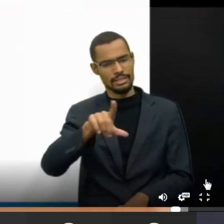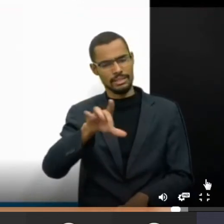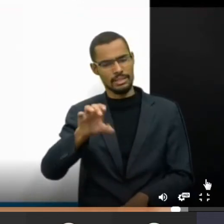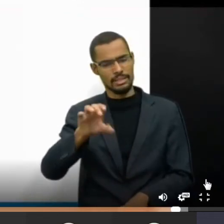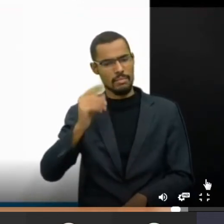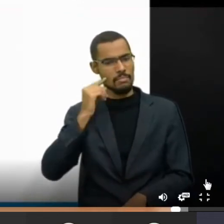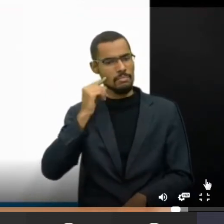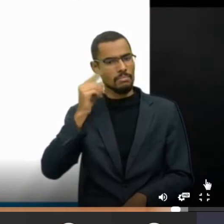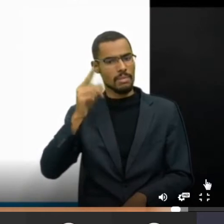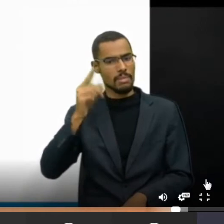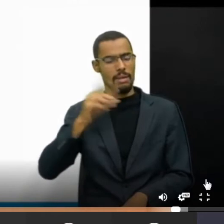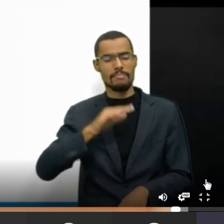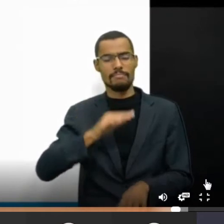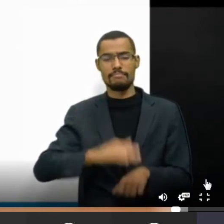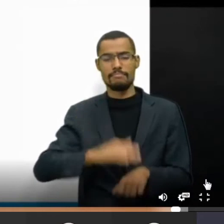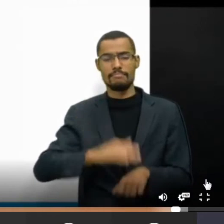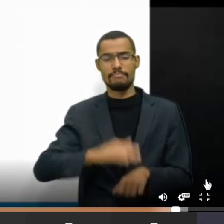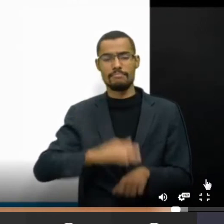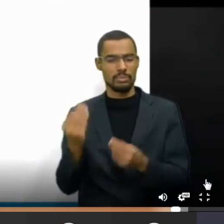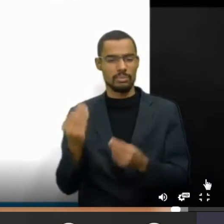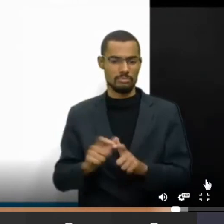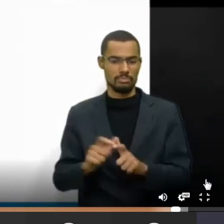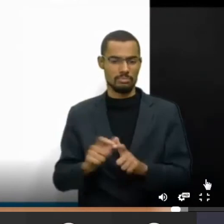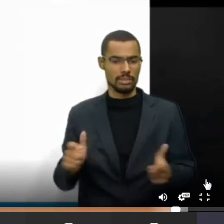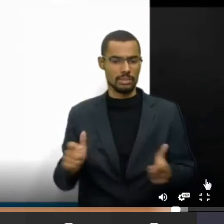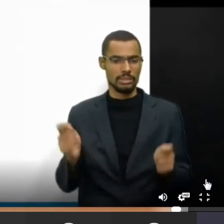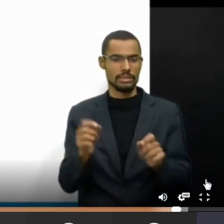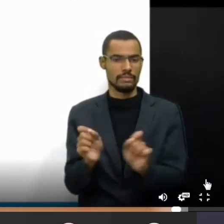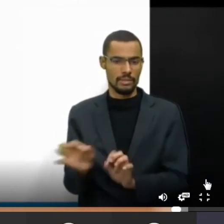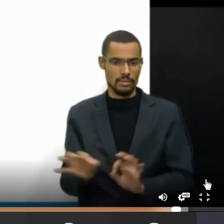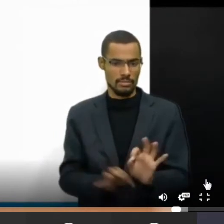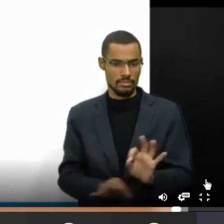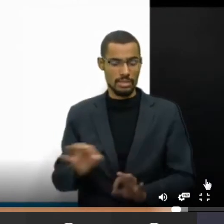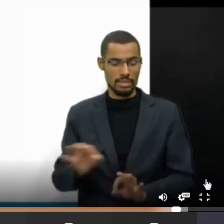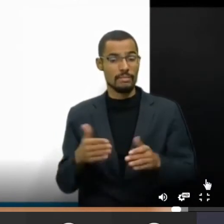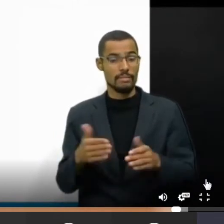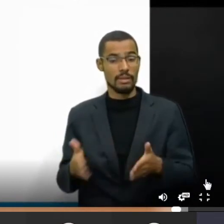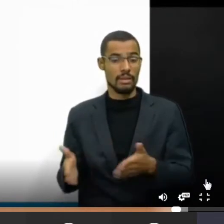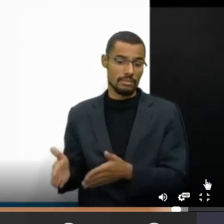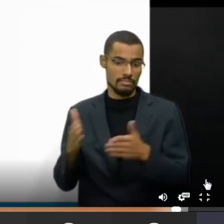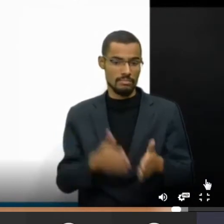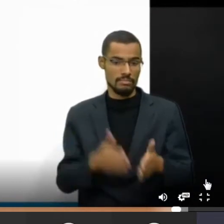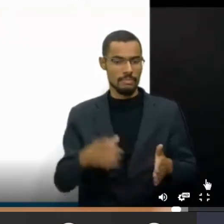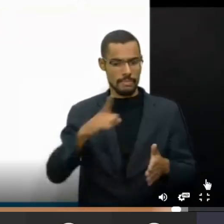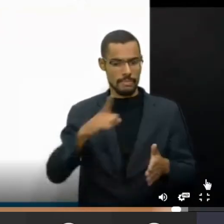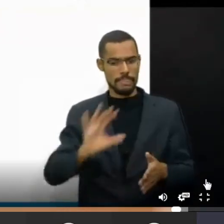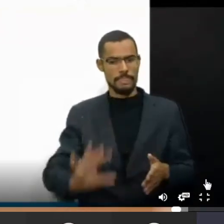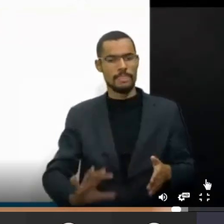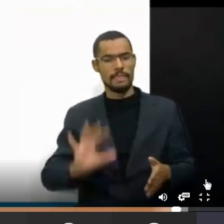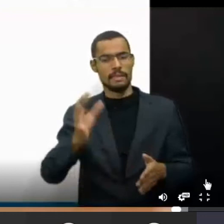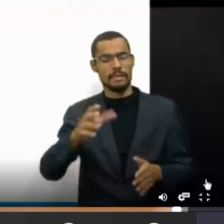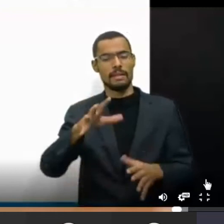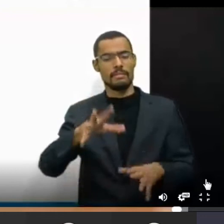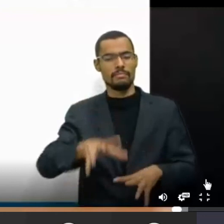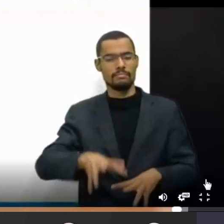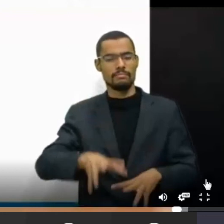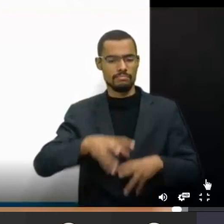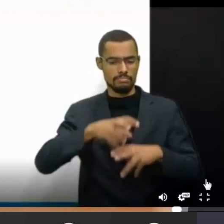desse intestino, né, do intestino delgado. E é nessa região, então, que acontece